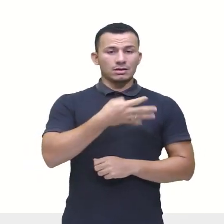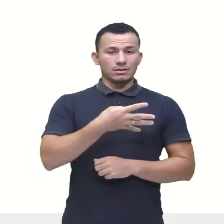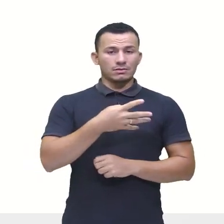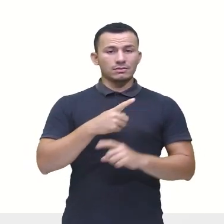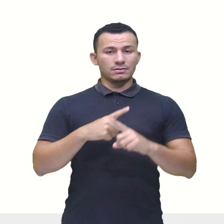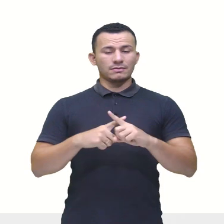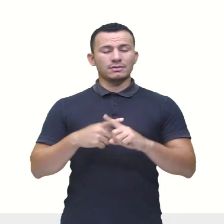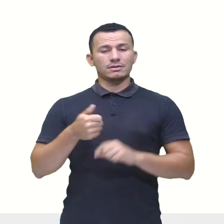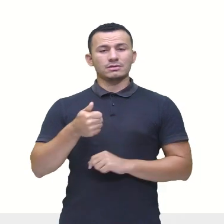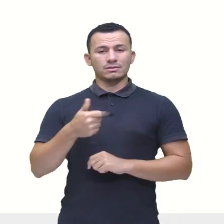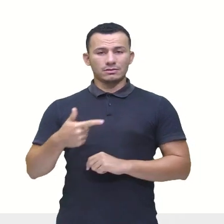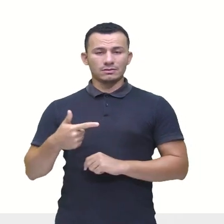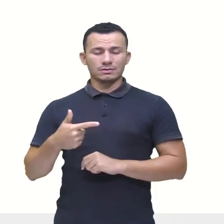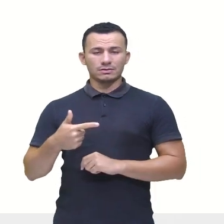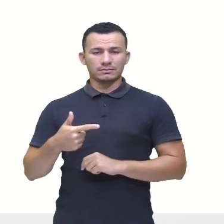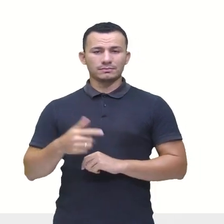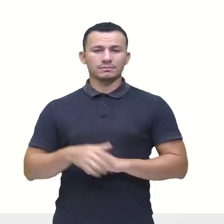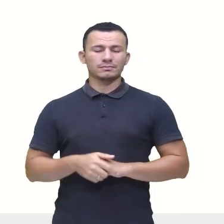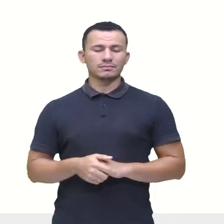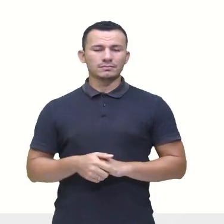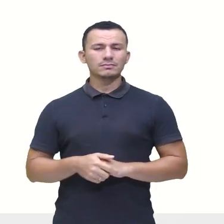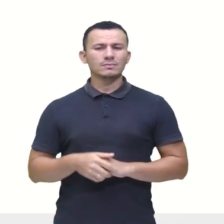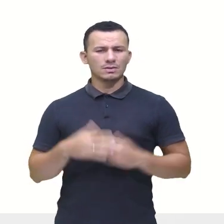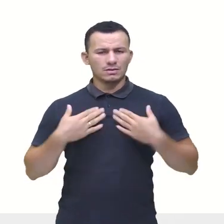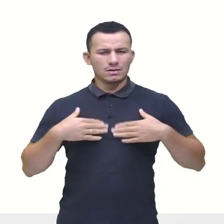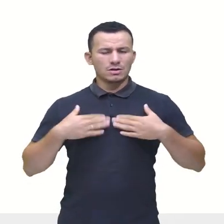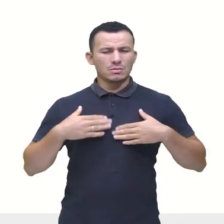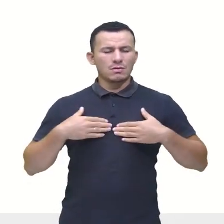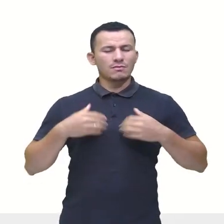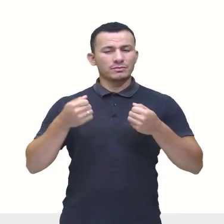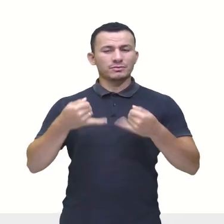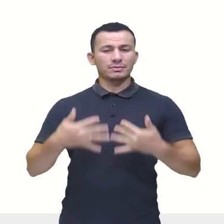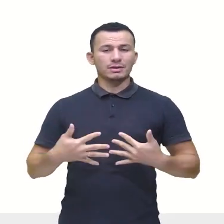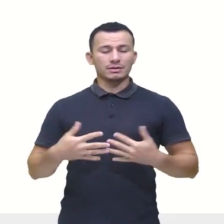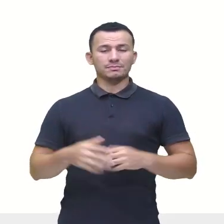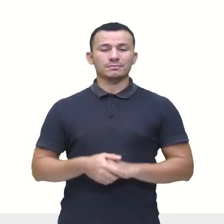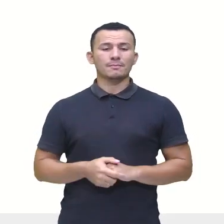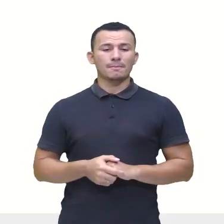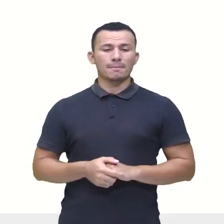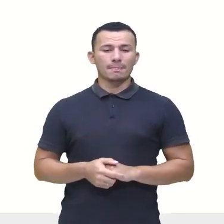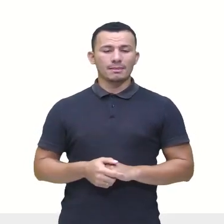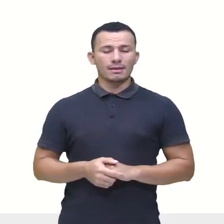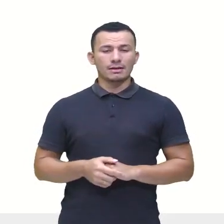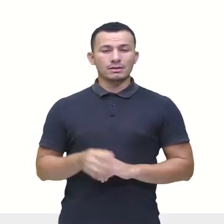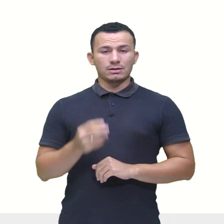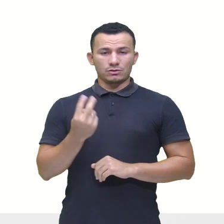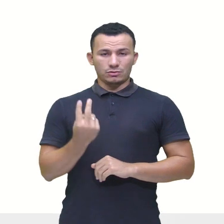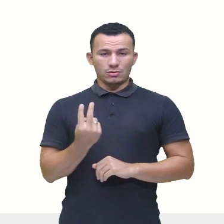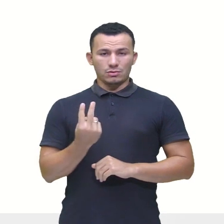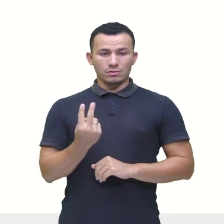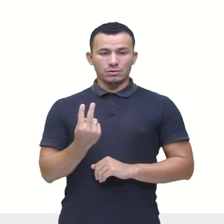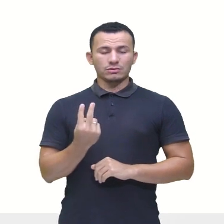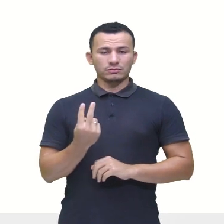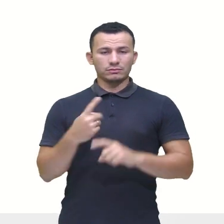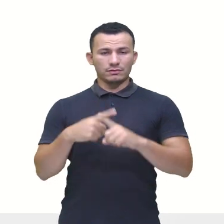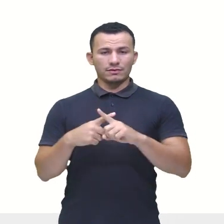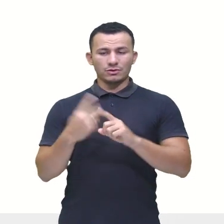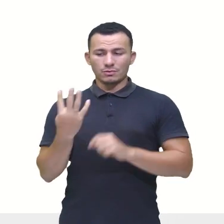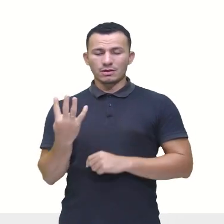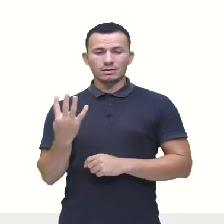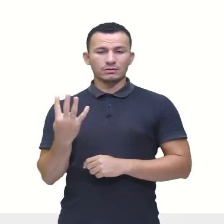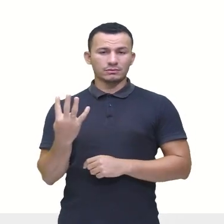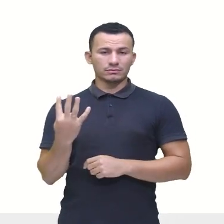12. Então, eu vou fazer bem devagar. Ó, vou pegar o 2 primeiro e multiplico por 4. 2 vezes